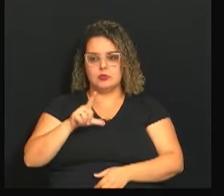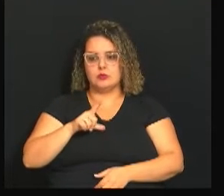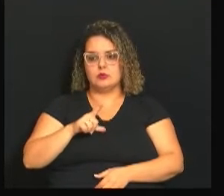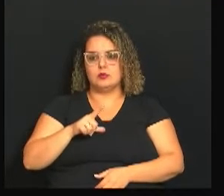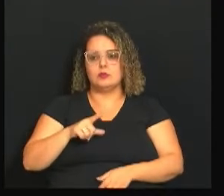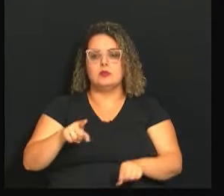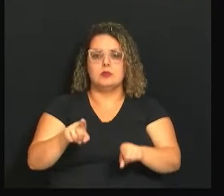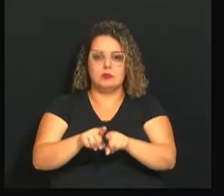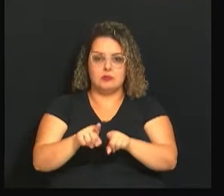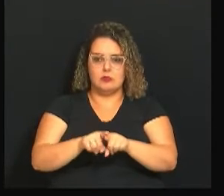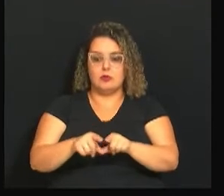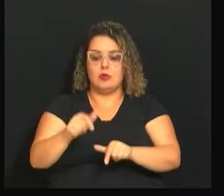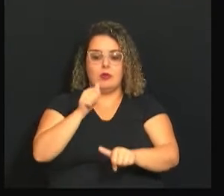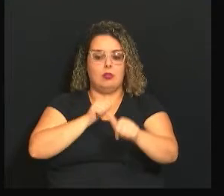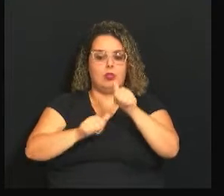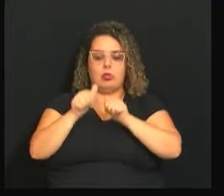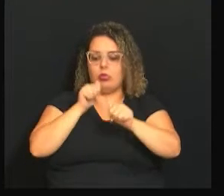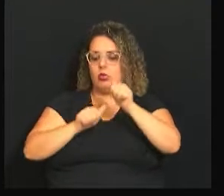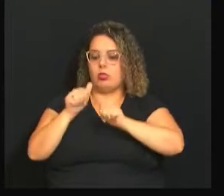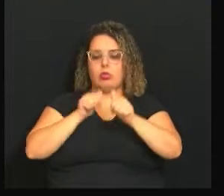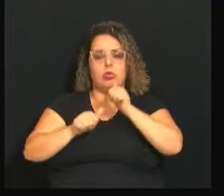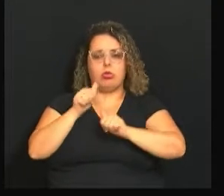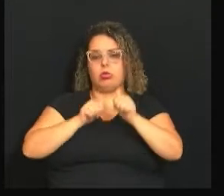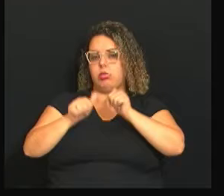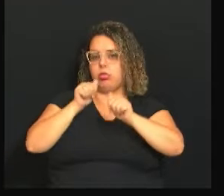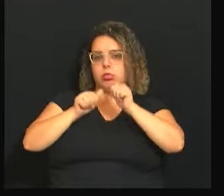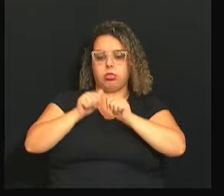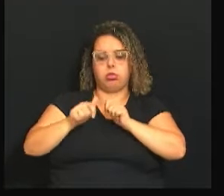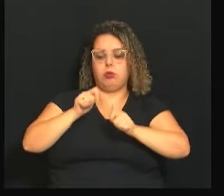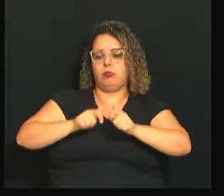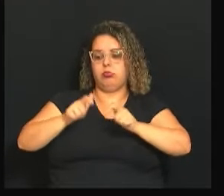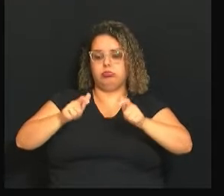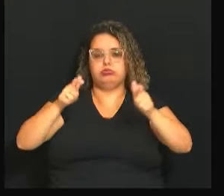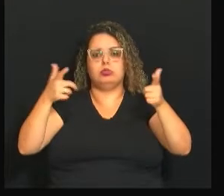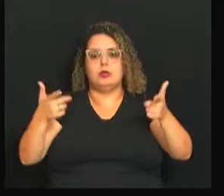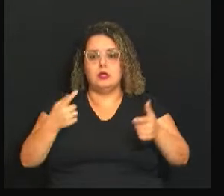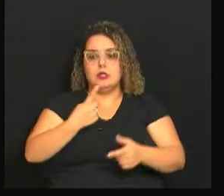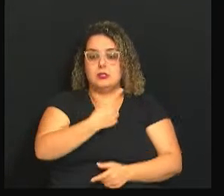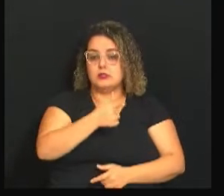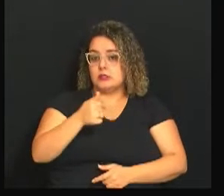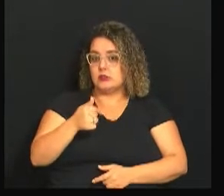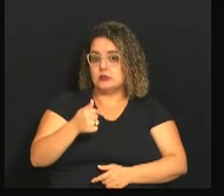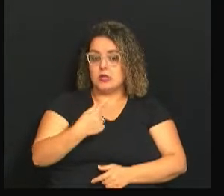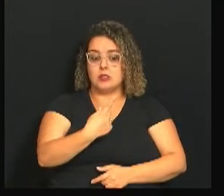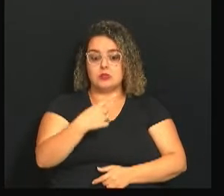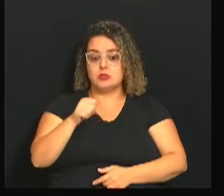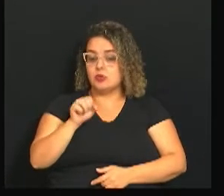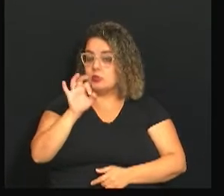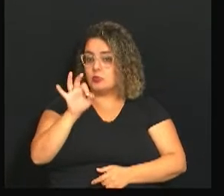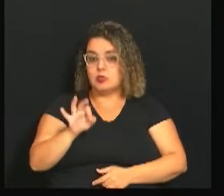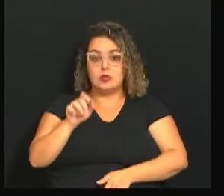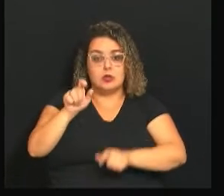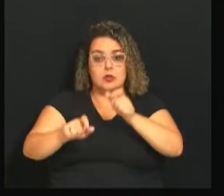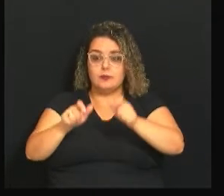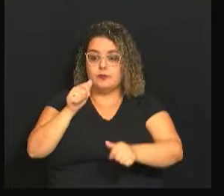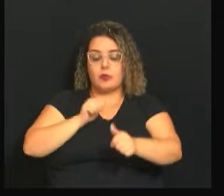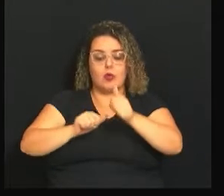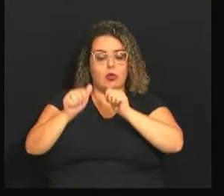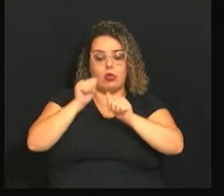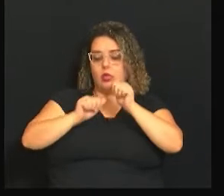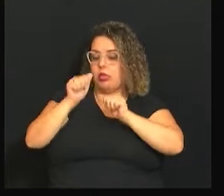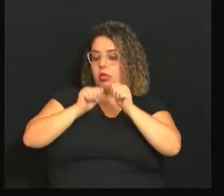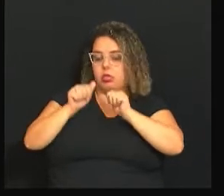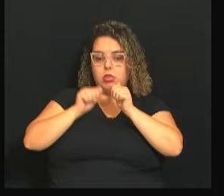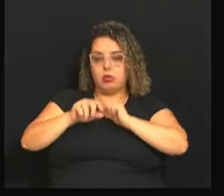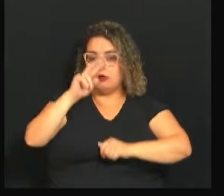álcool aumentou nesse período. Salvo engano, 17 ou 18% das pessoas que consomem álcool mencionaram